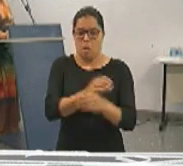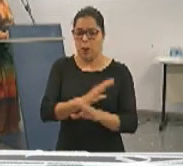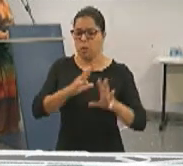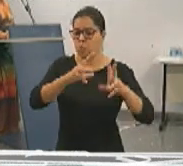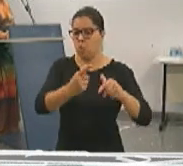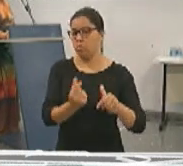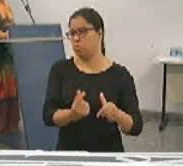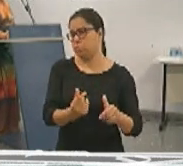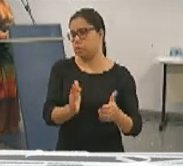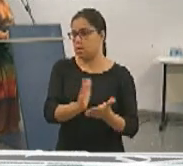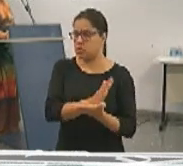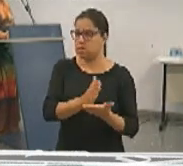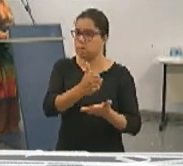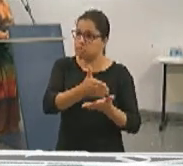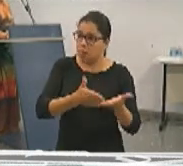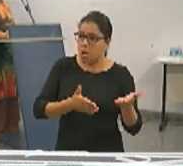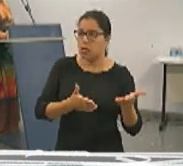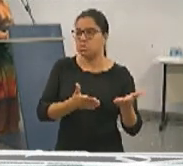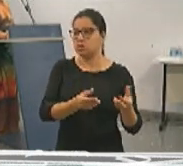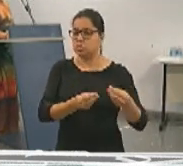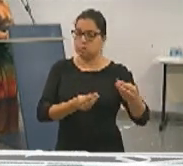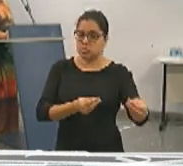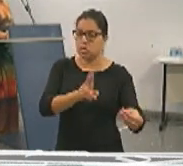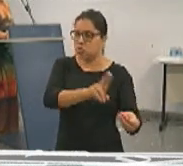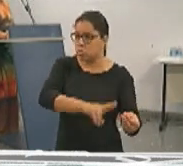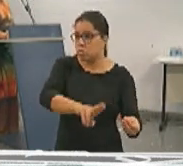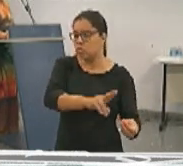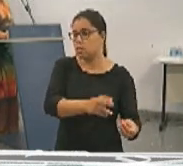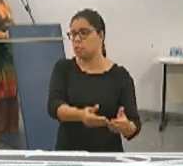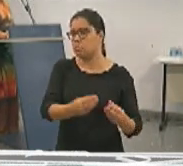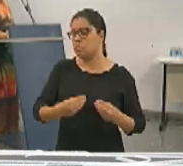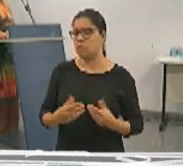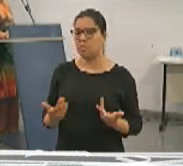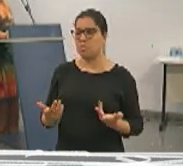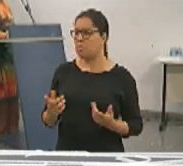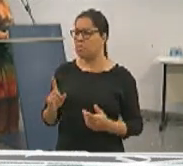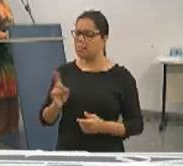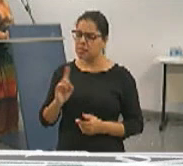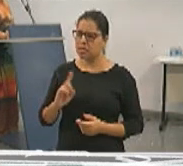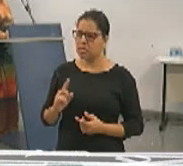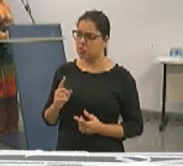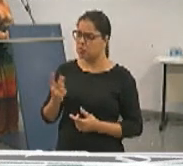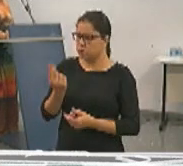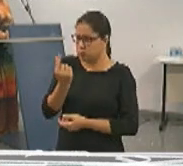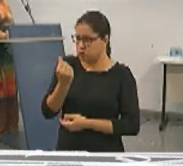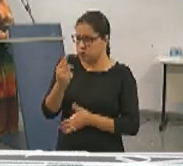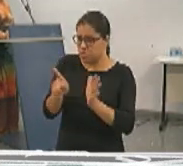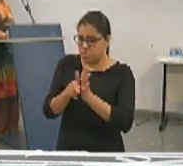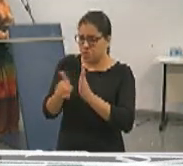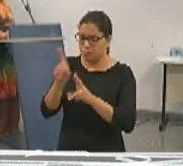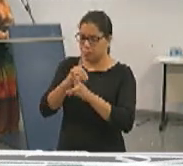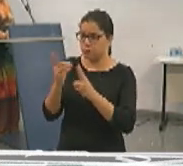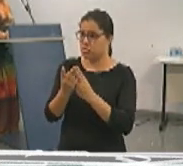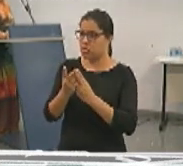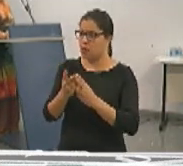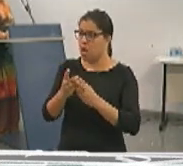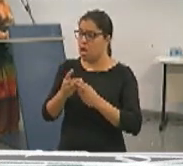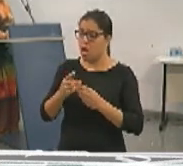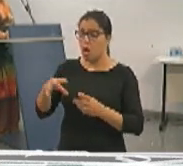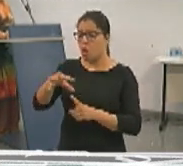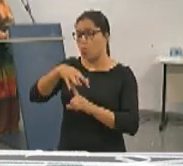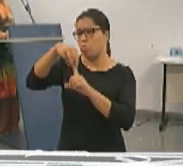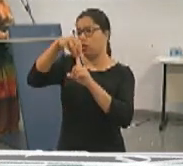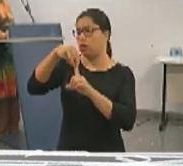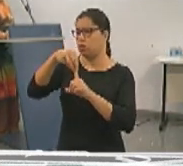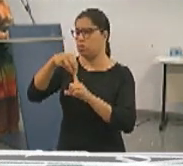custeio. Não existe devolução de dinheiro. O dinheiro da universidade é um só. Certo? Se for utilizado pela FAEM, vai